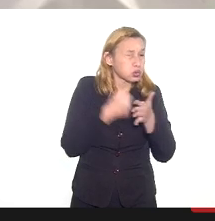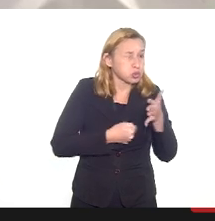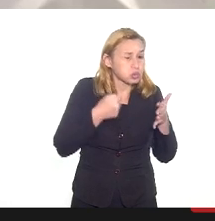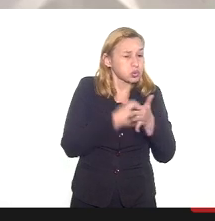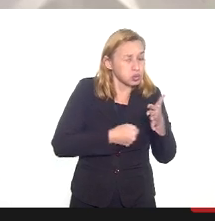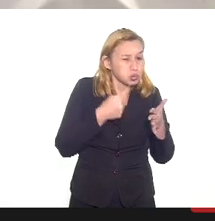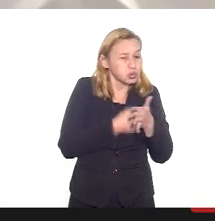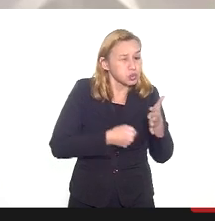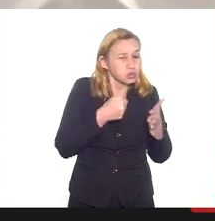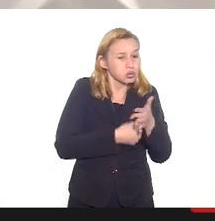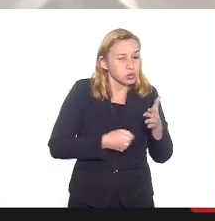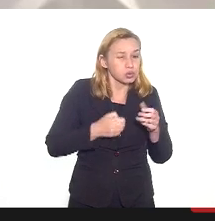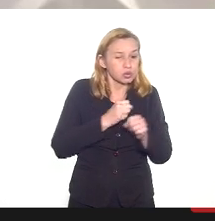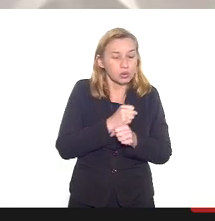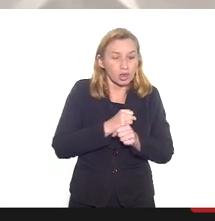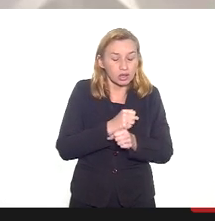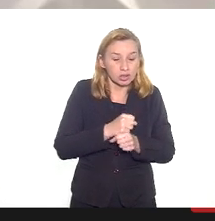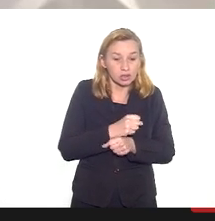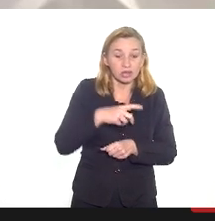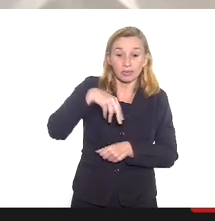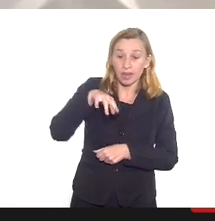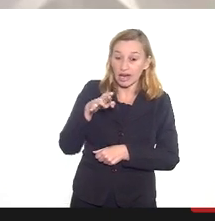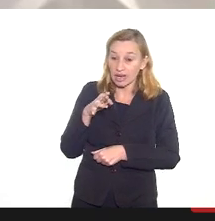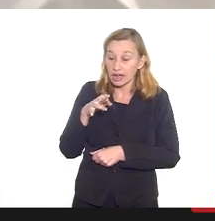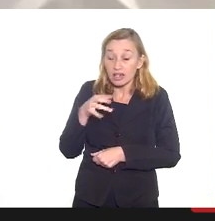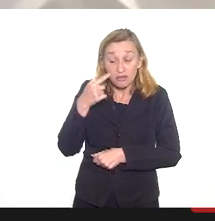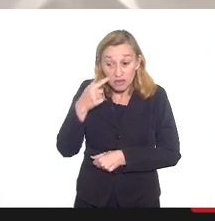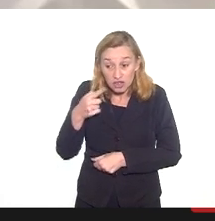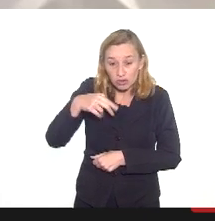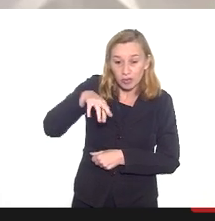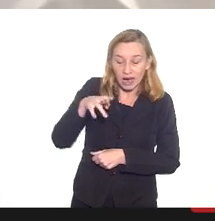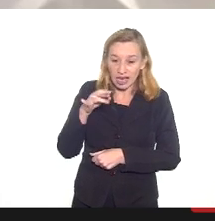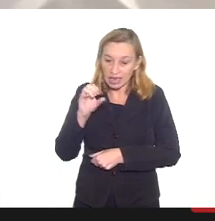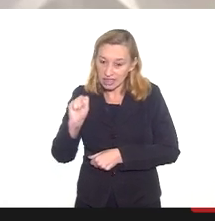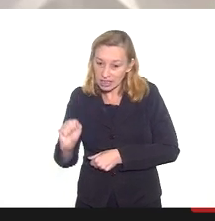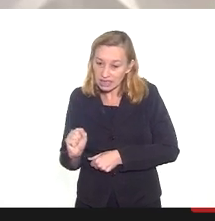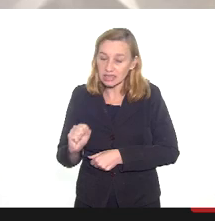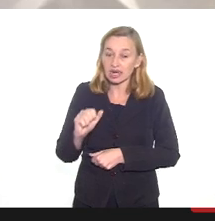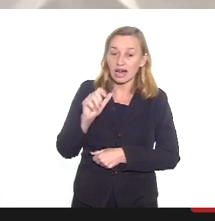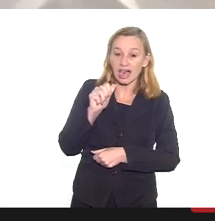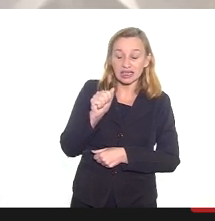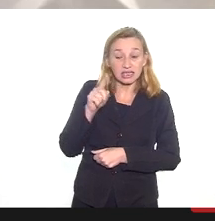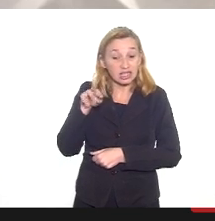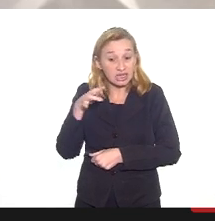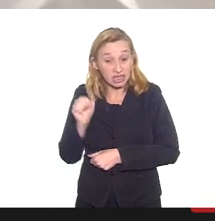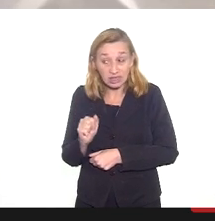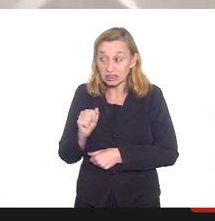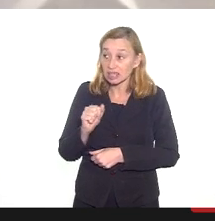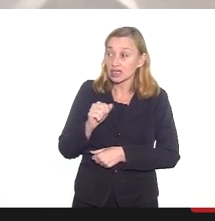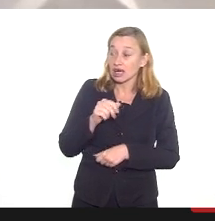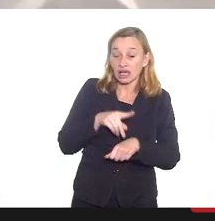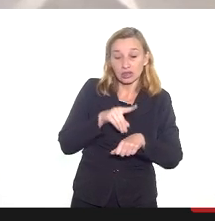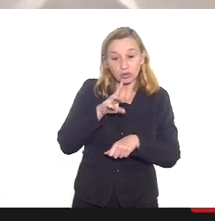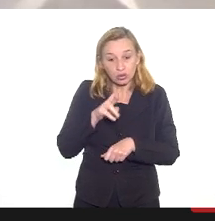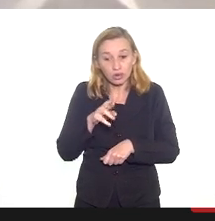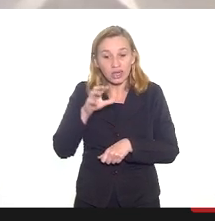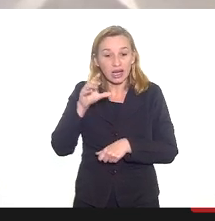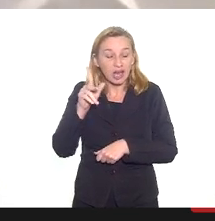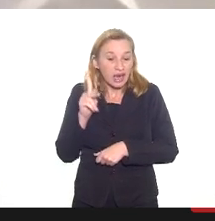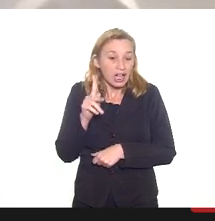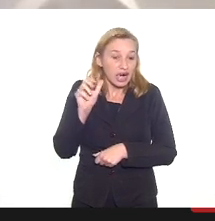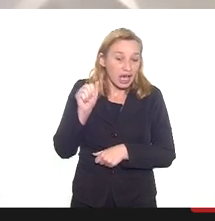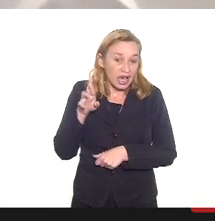Vejo Marisa, vejo Adriana, né? Vejo aqui a doutora Karine, nós lutamos tantos há tanto